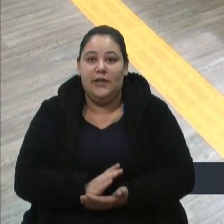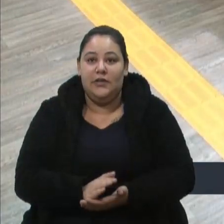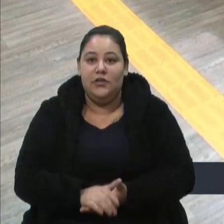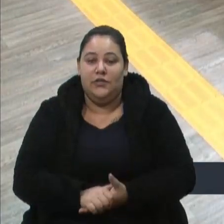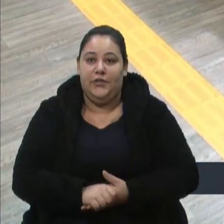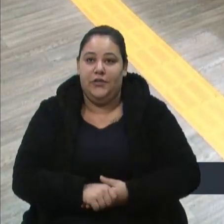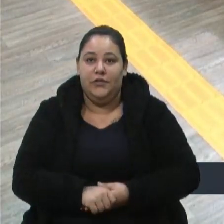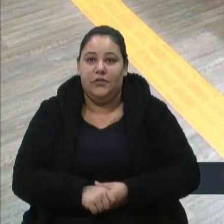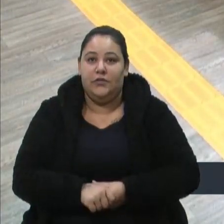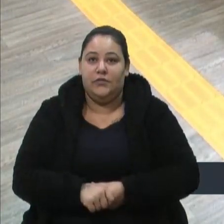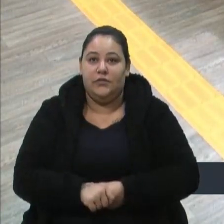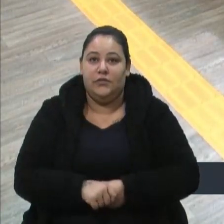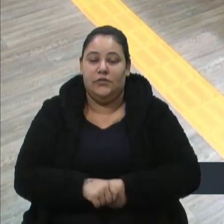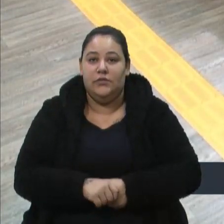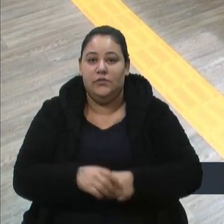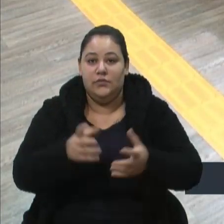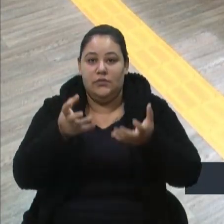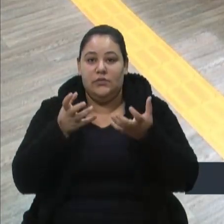Fantinel.